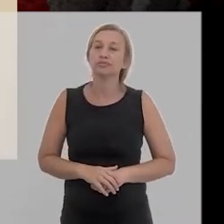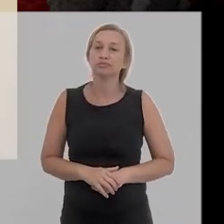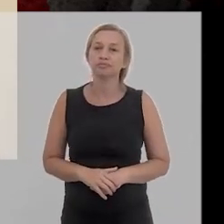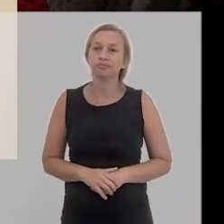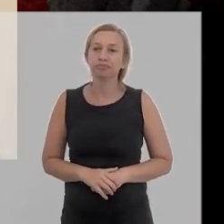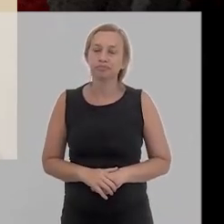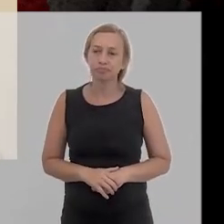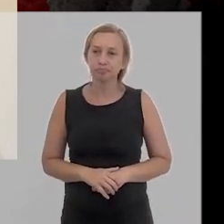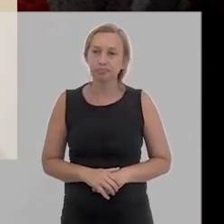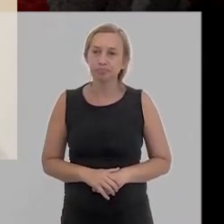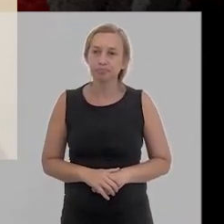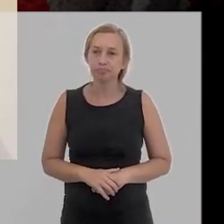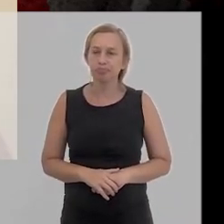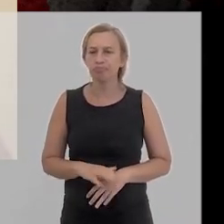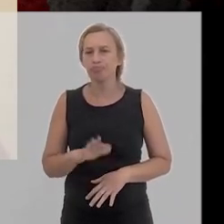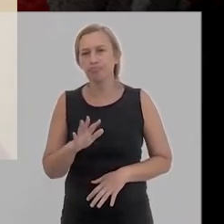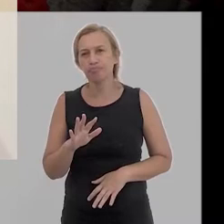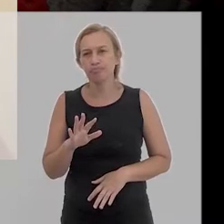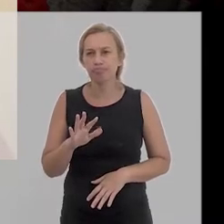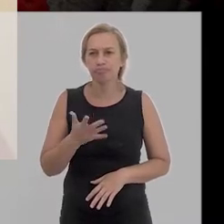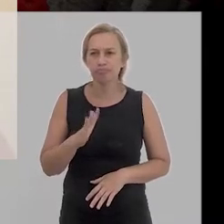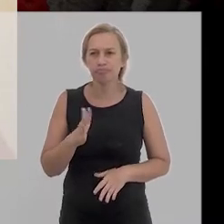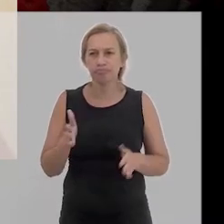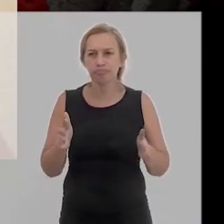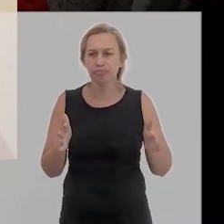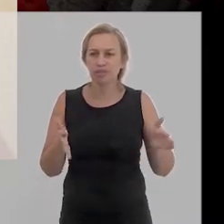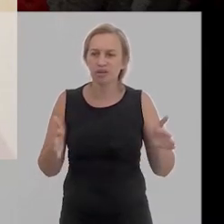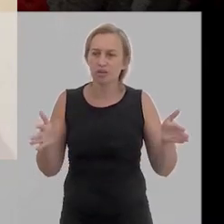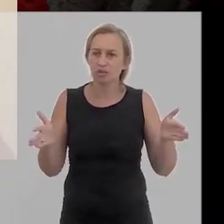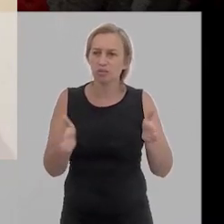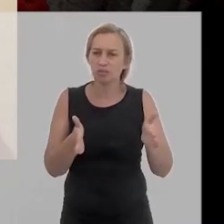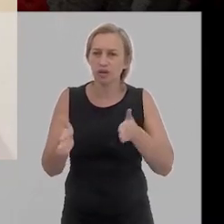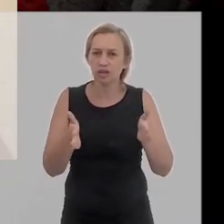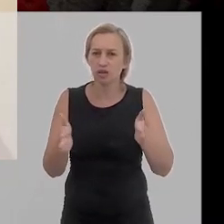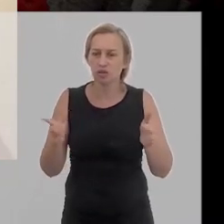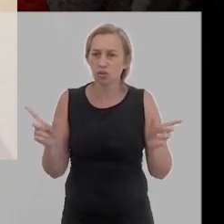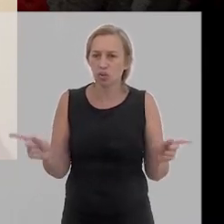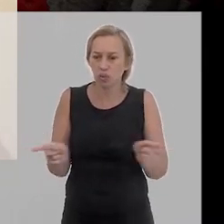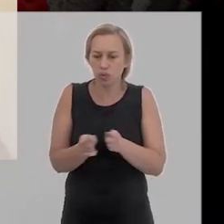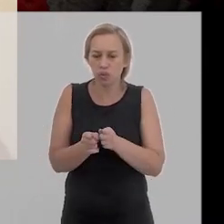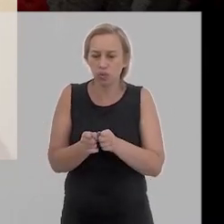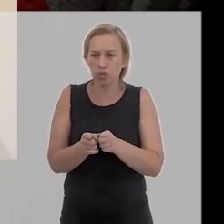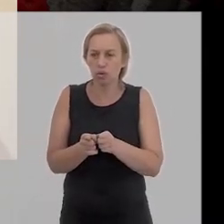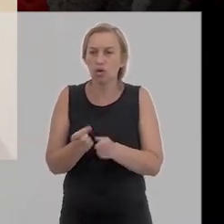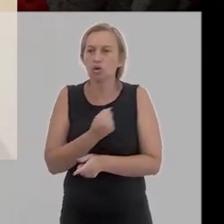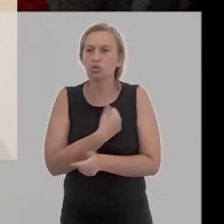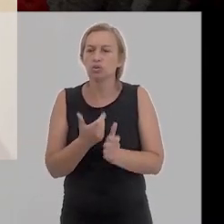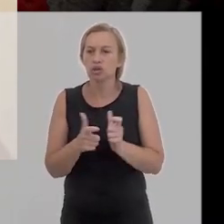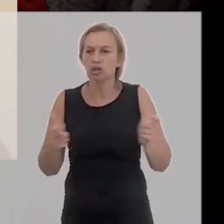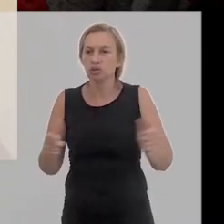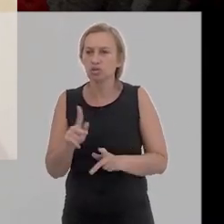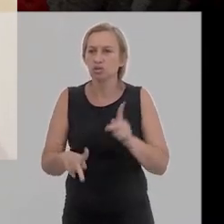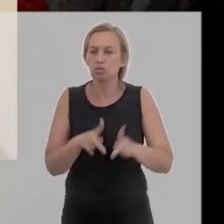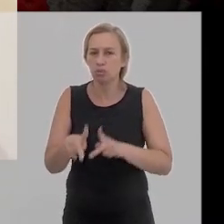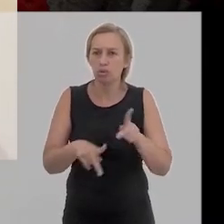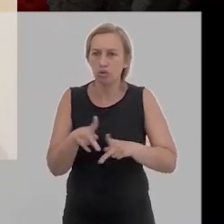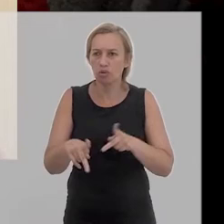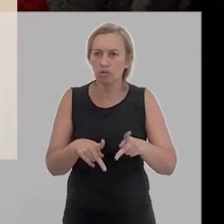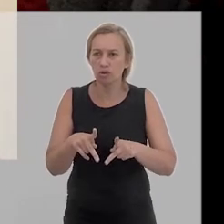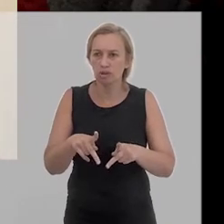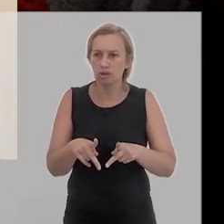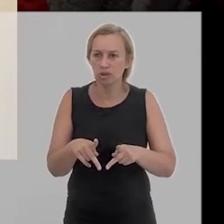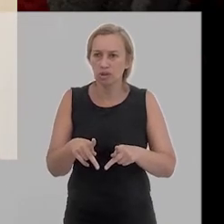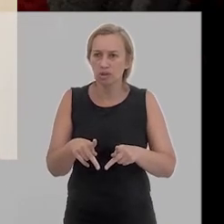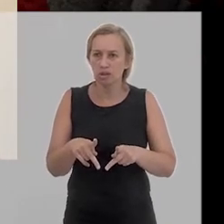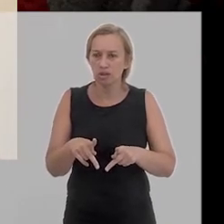espalhar muito rapidamente e uma curva de duração menor, justamente por isso, porque rapidamente boa parte da